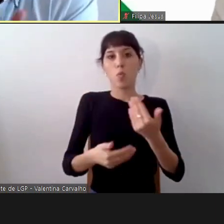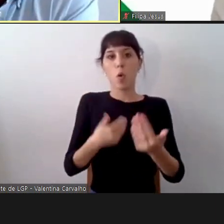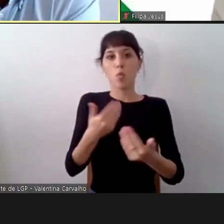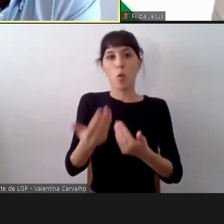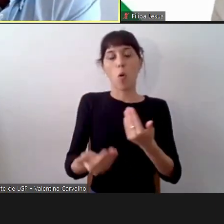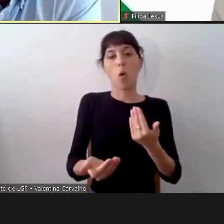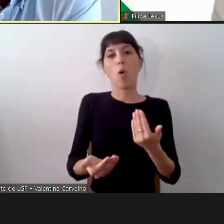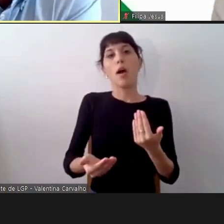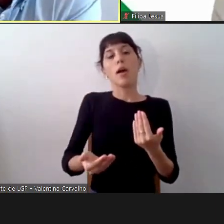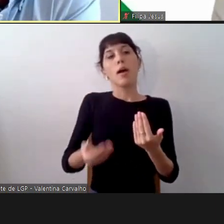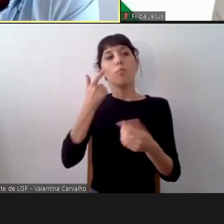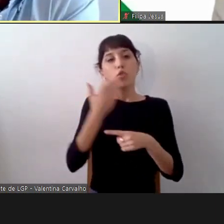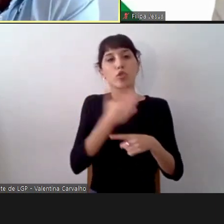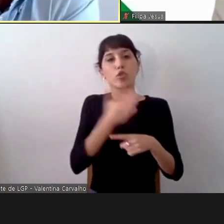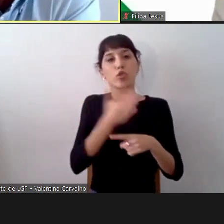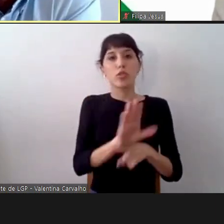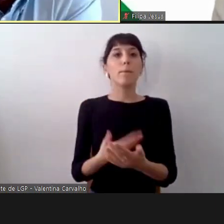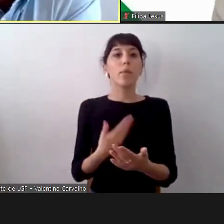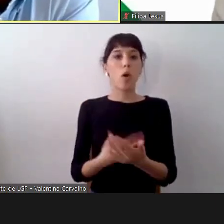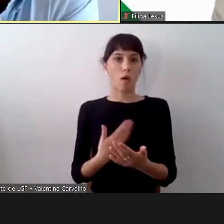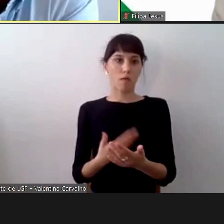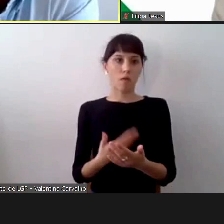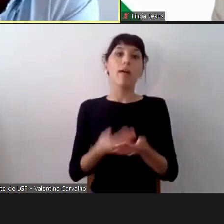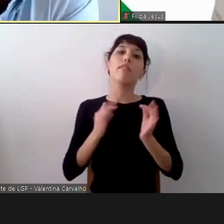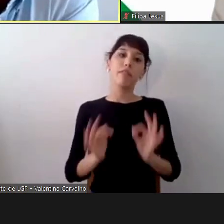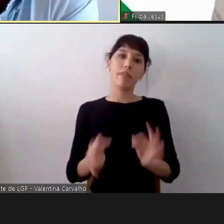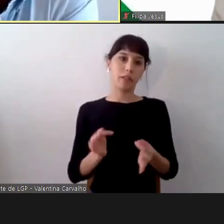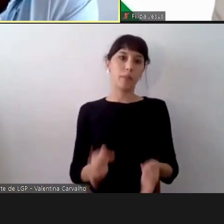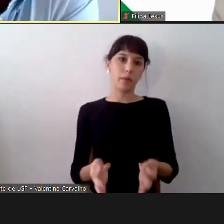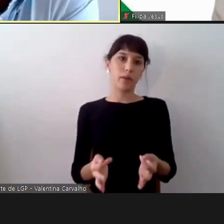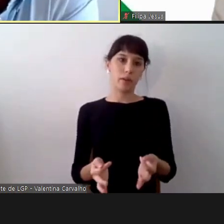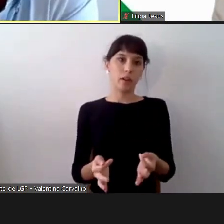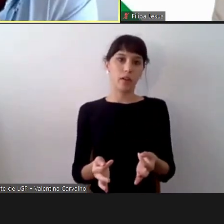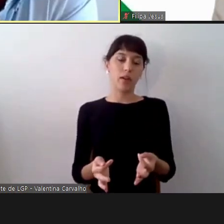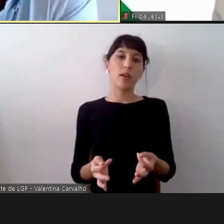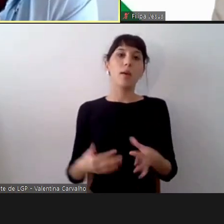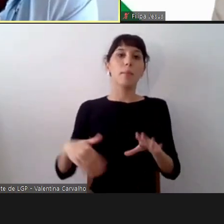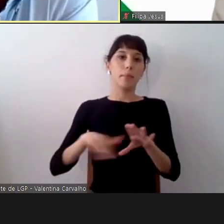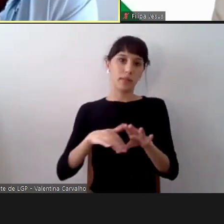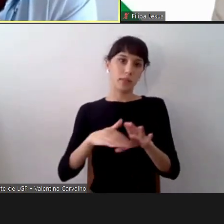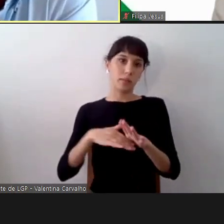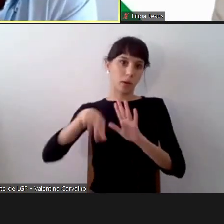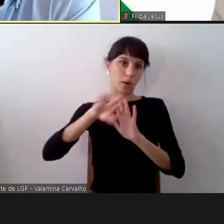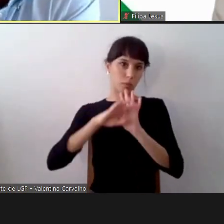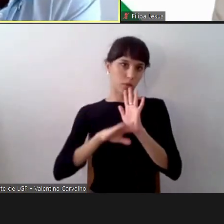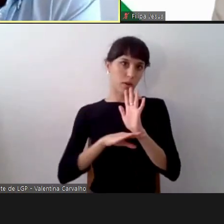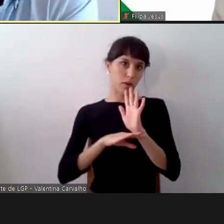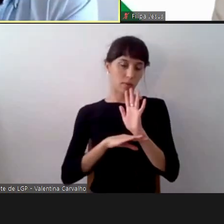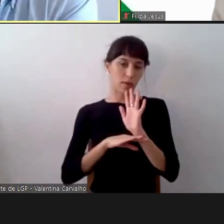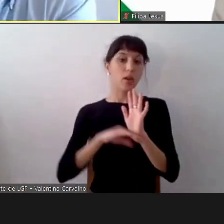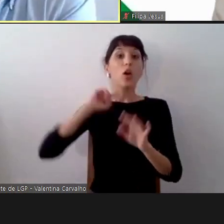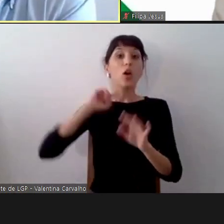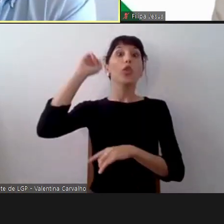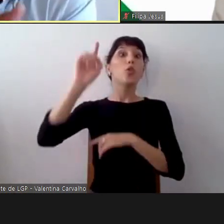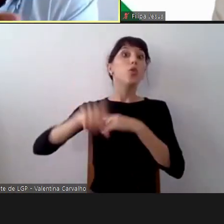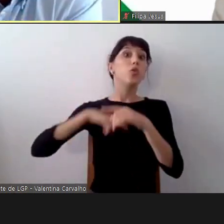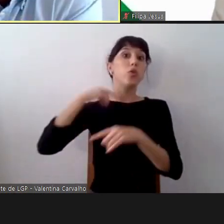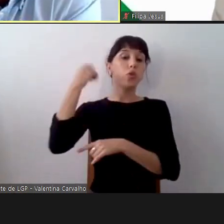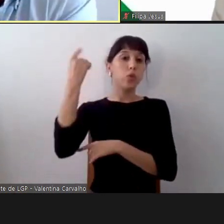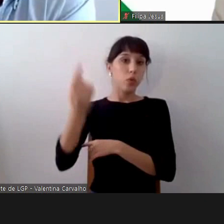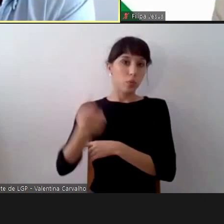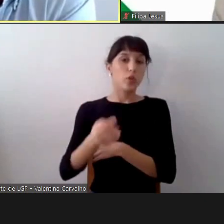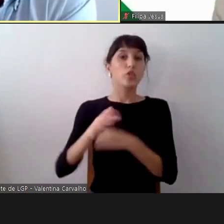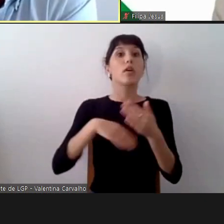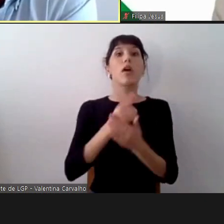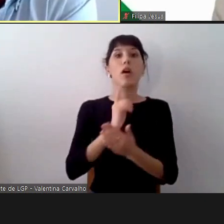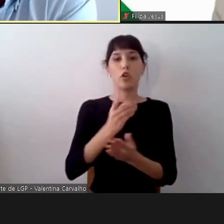justificar, demonstrar e evidenciar a bondade mais uma vez, deste programa para, no final, por um lado, reforçar aquilo que é